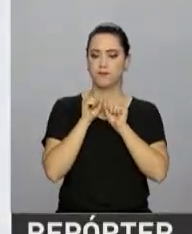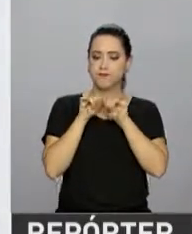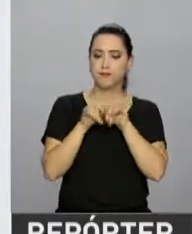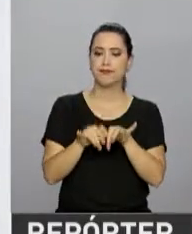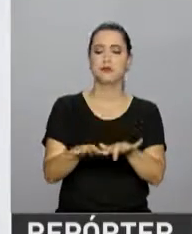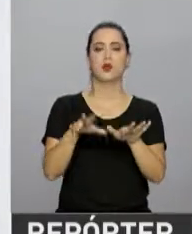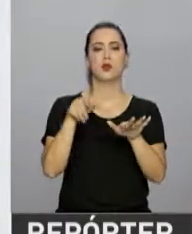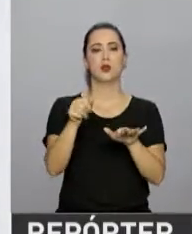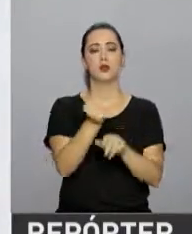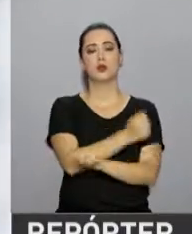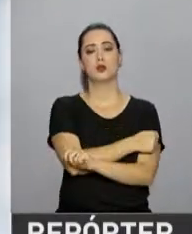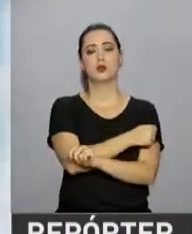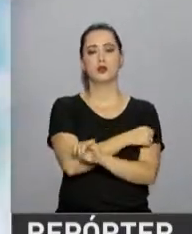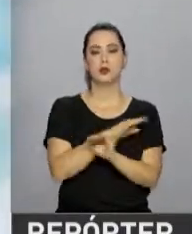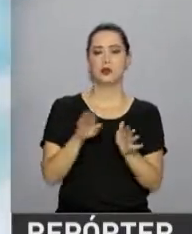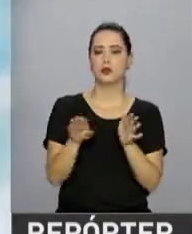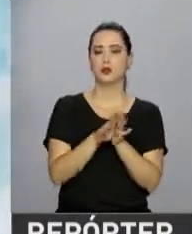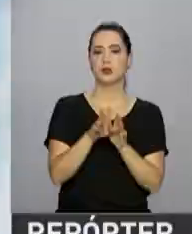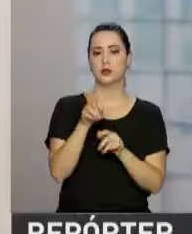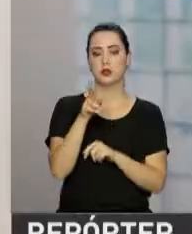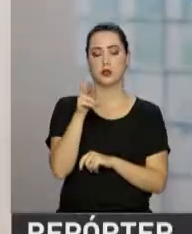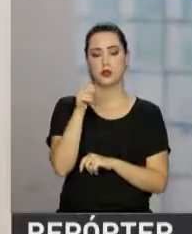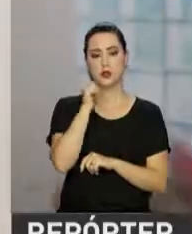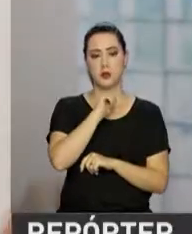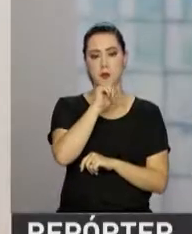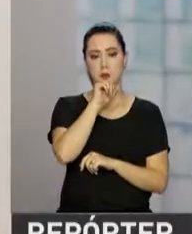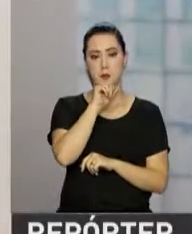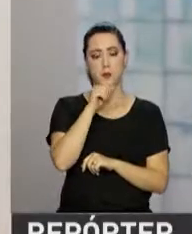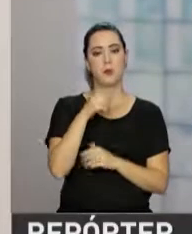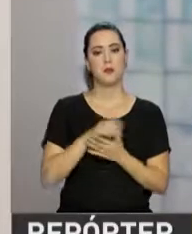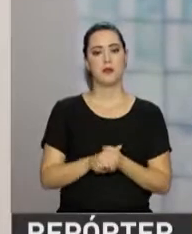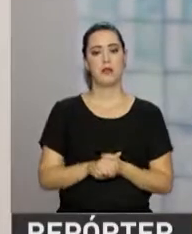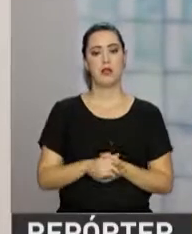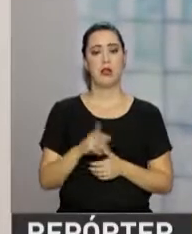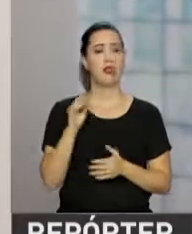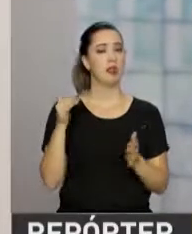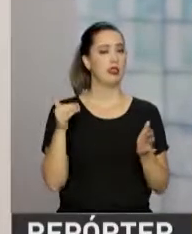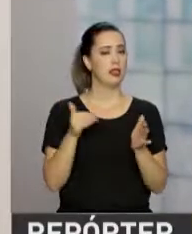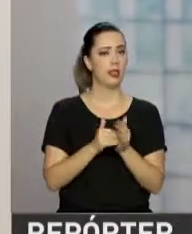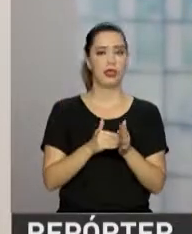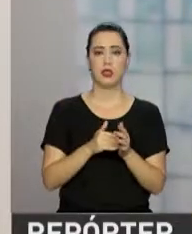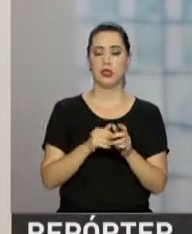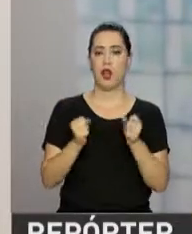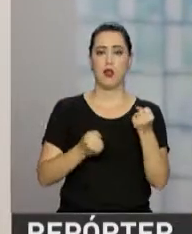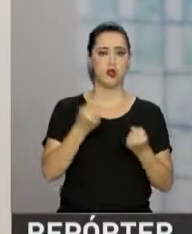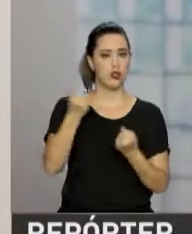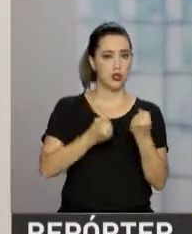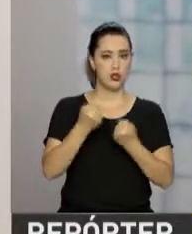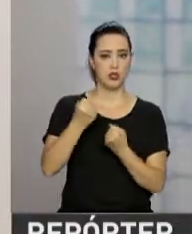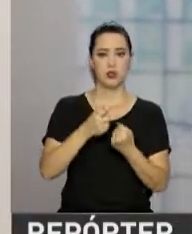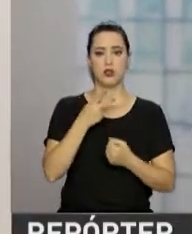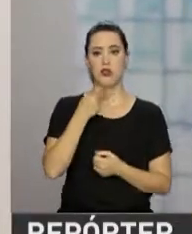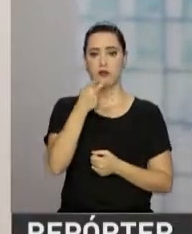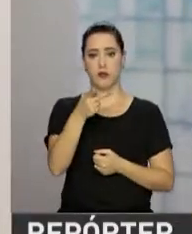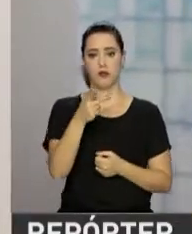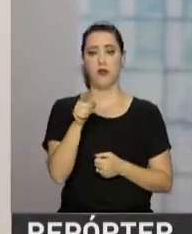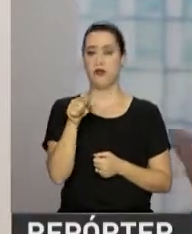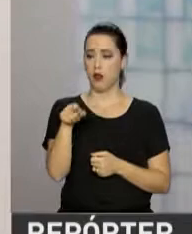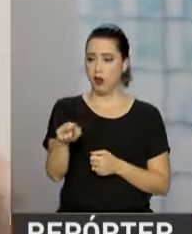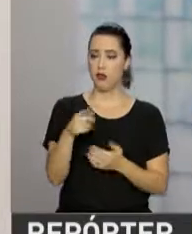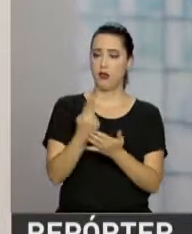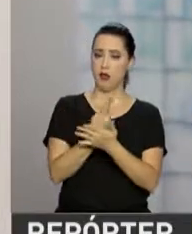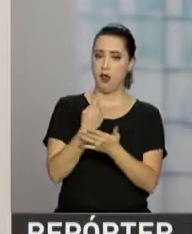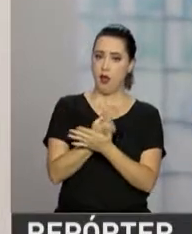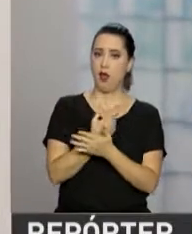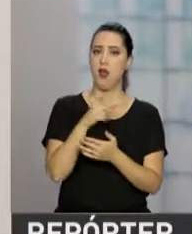entre os alunos e chega até os pais até questão do sinal vermelho quando o pai passa ele fala assim não pode estar errado você